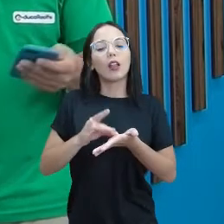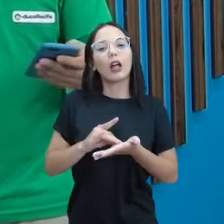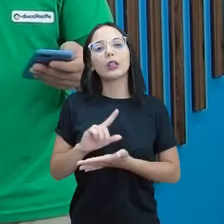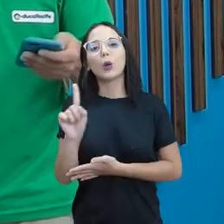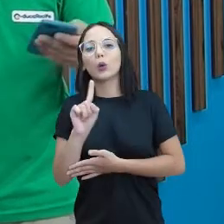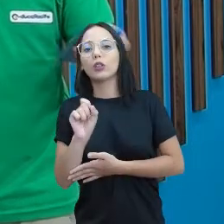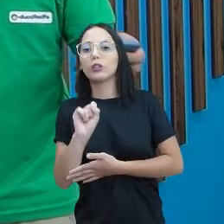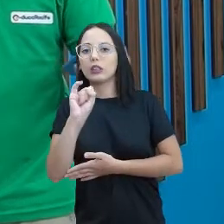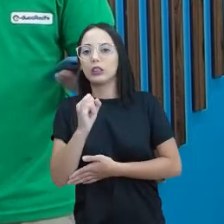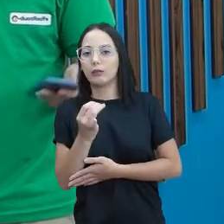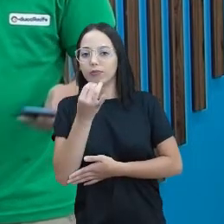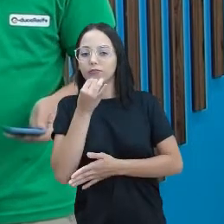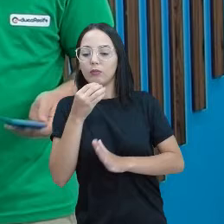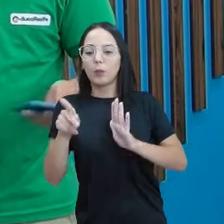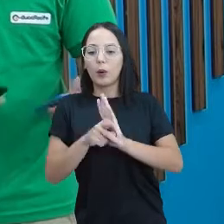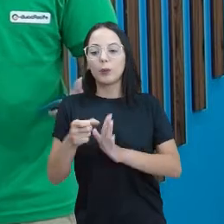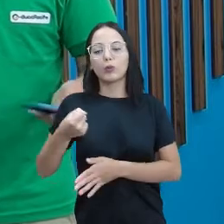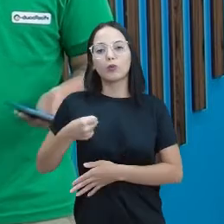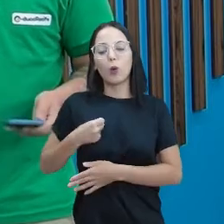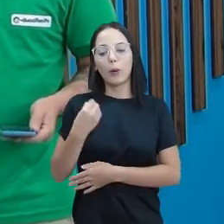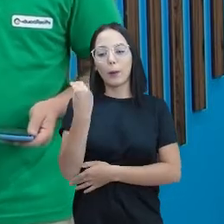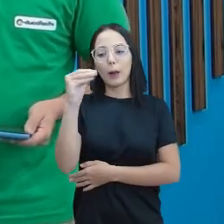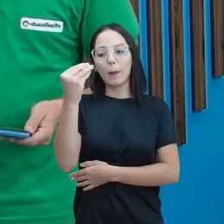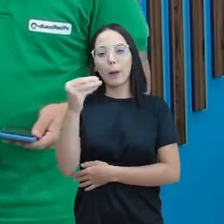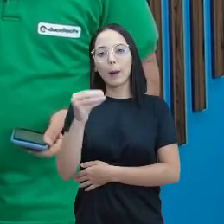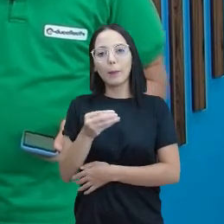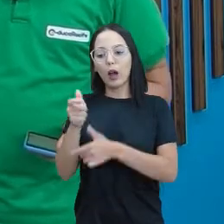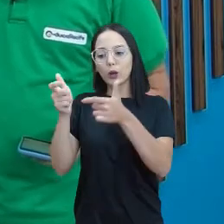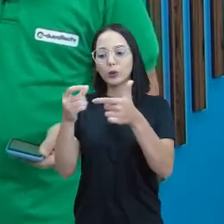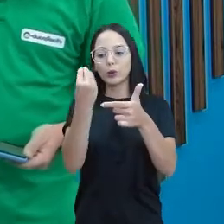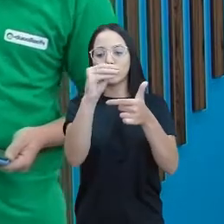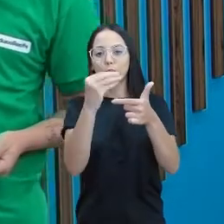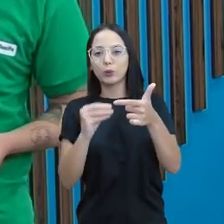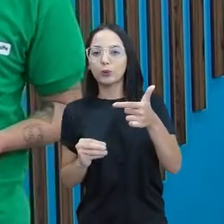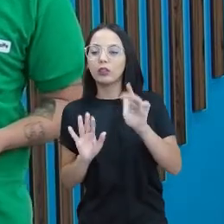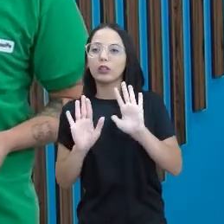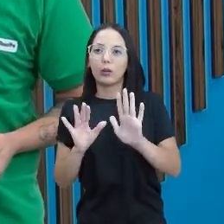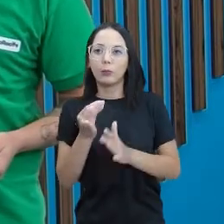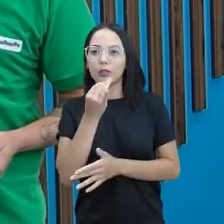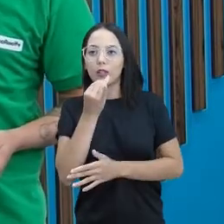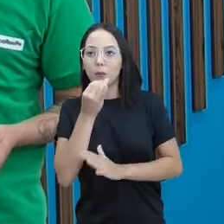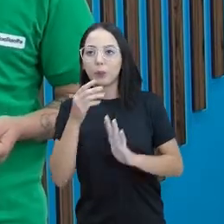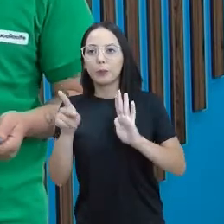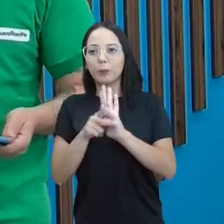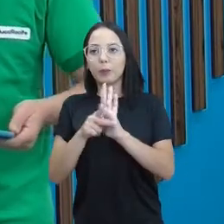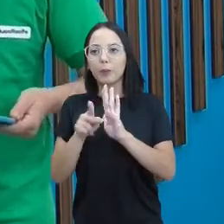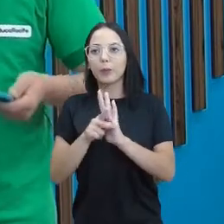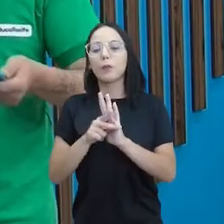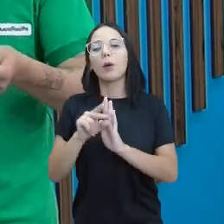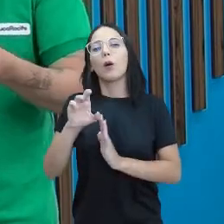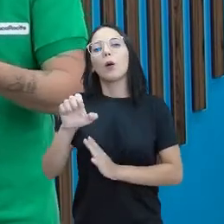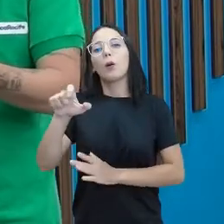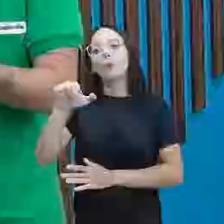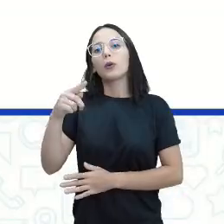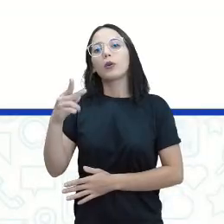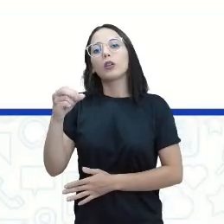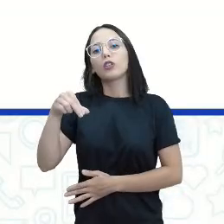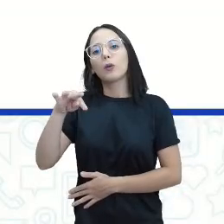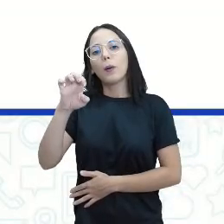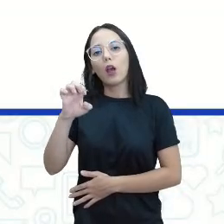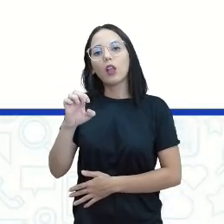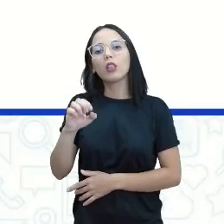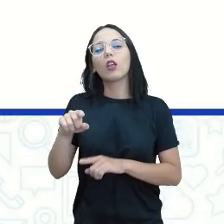se você está colocando os valores no seu devido lugar. Então, a gente tem, ó, propriedade do expoente inteiro